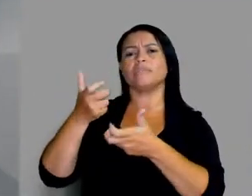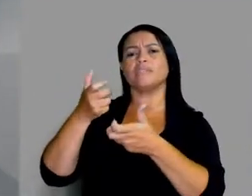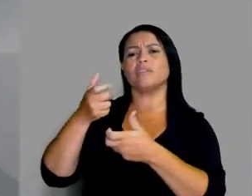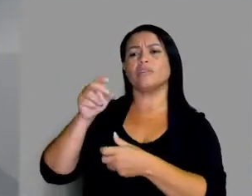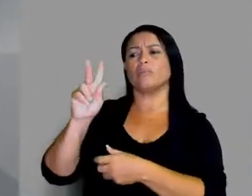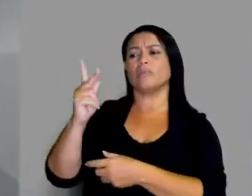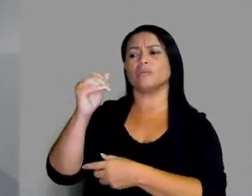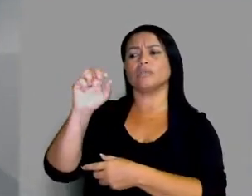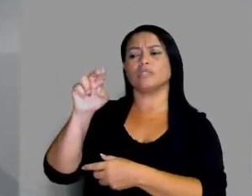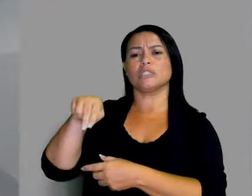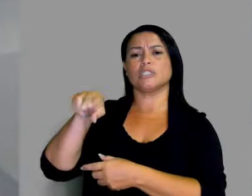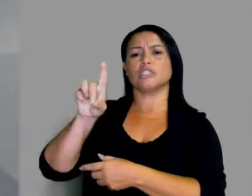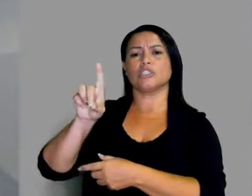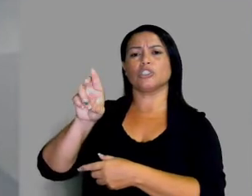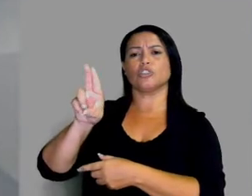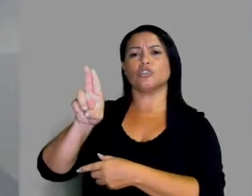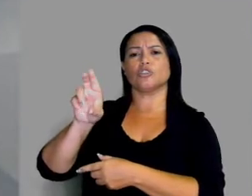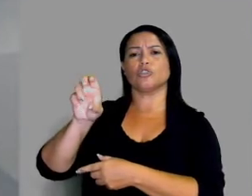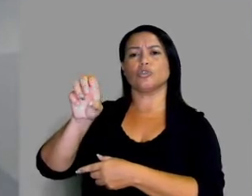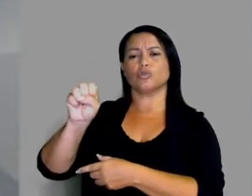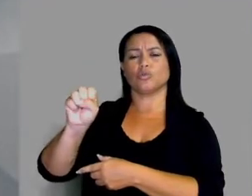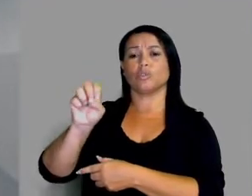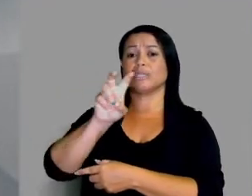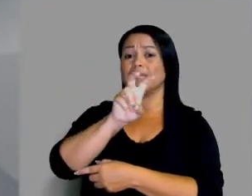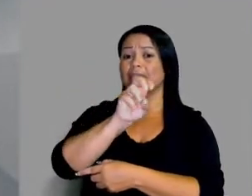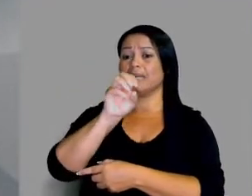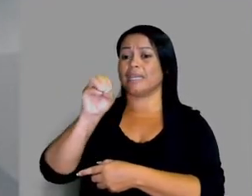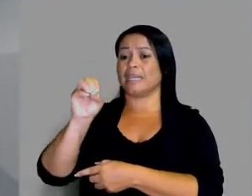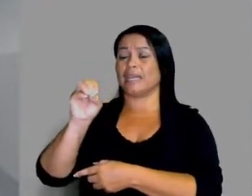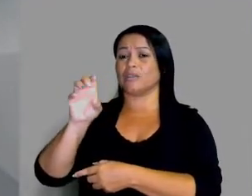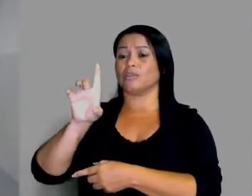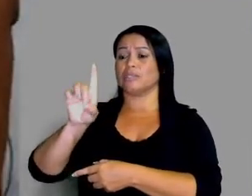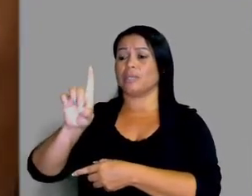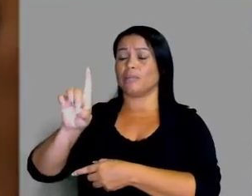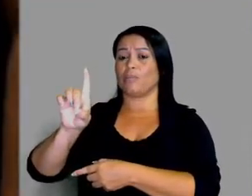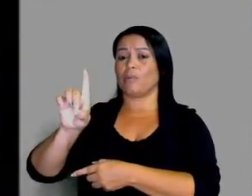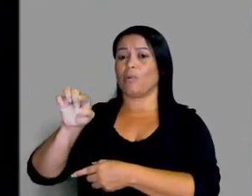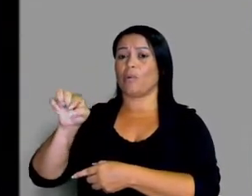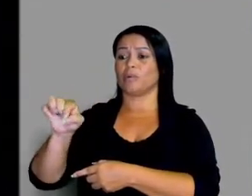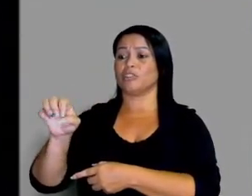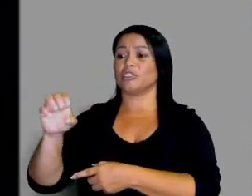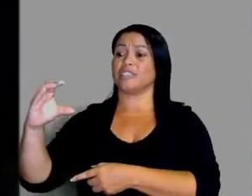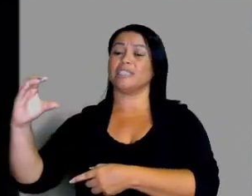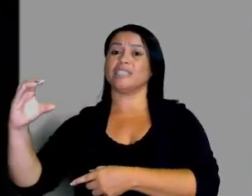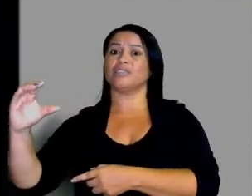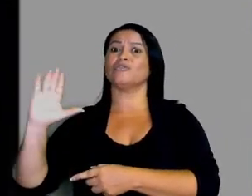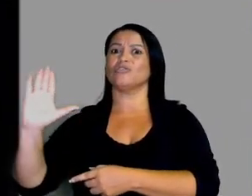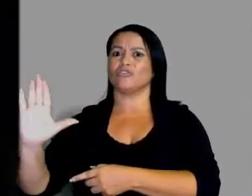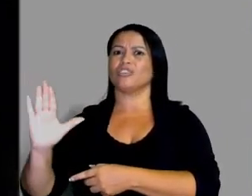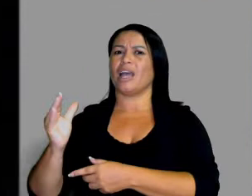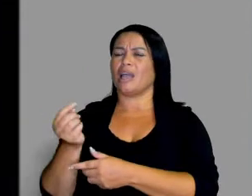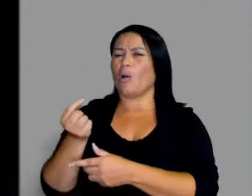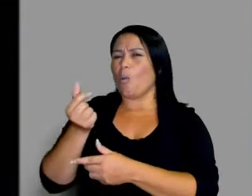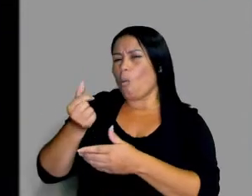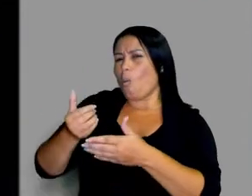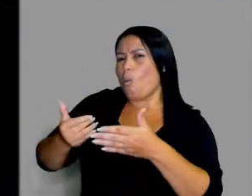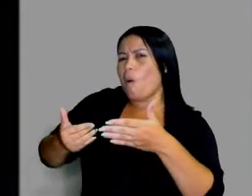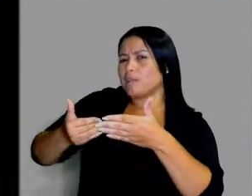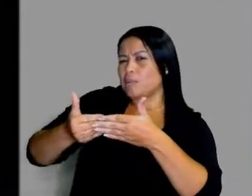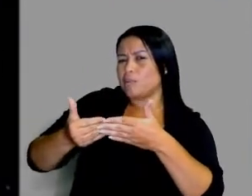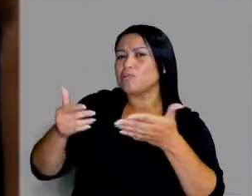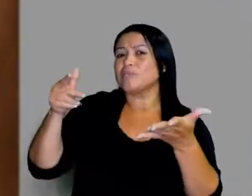aqui pelos hindus, em 500 depois de Cristo, ó, já está mais próximo da nossa